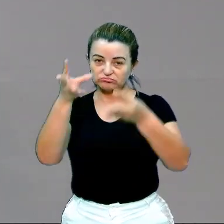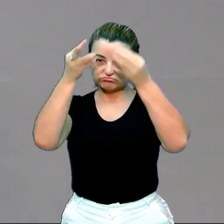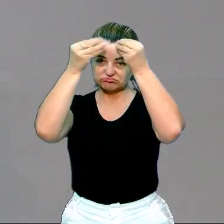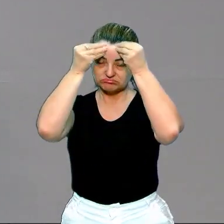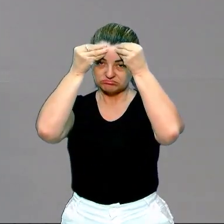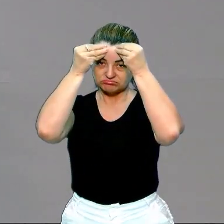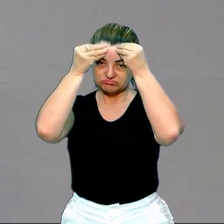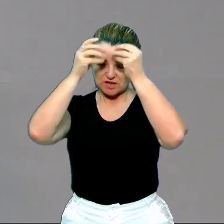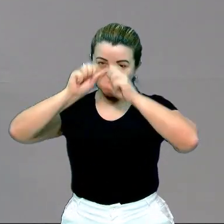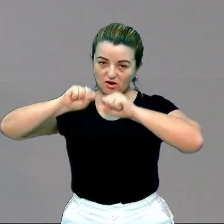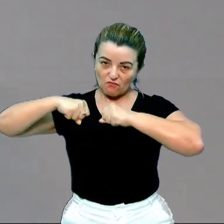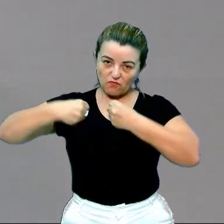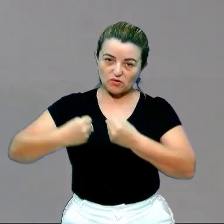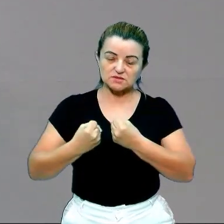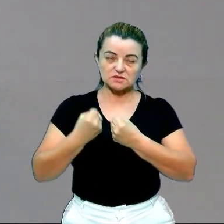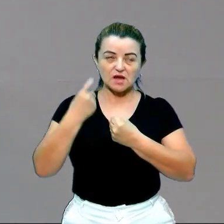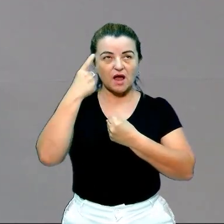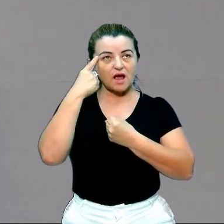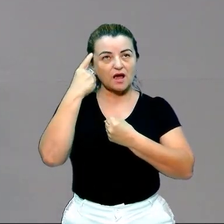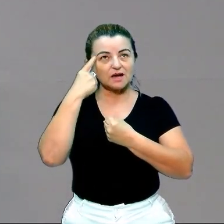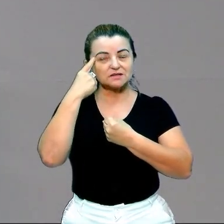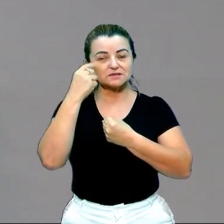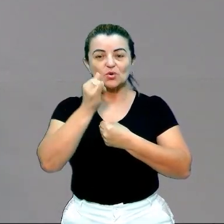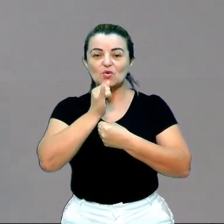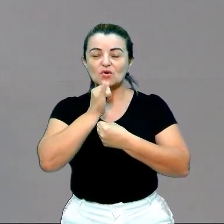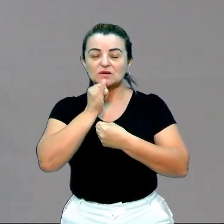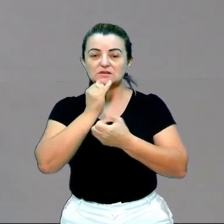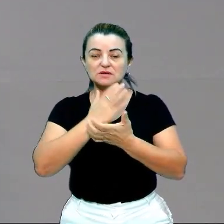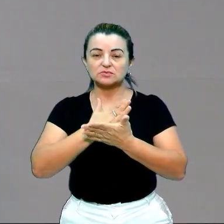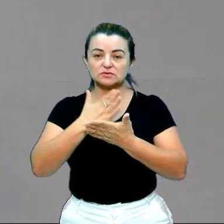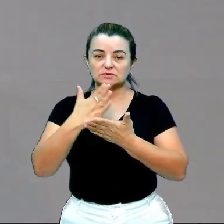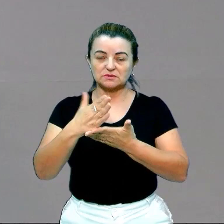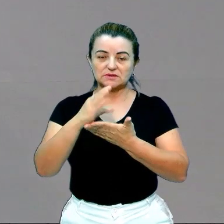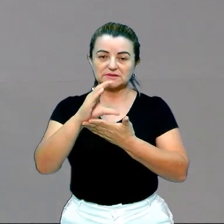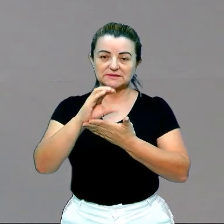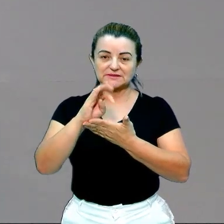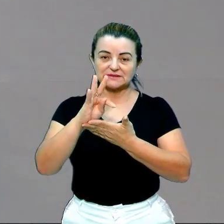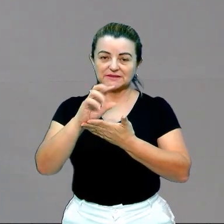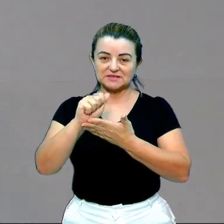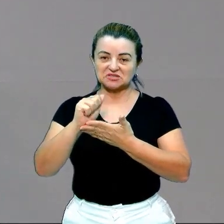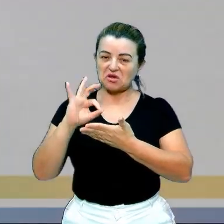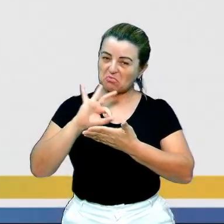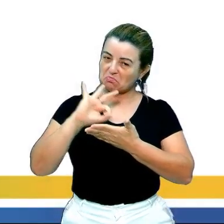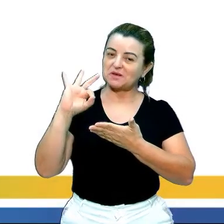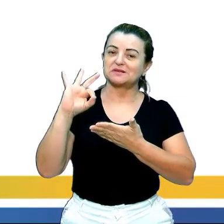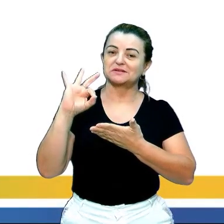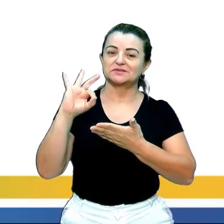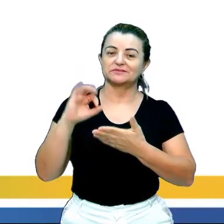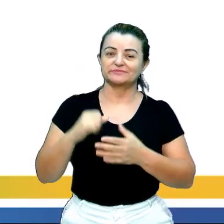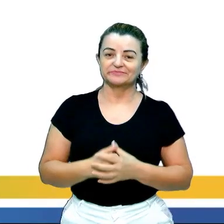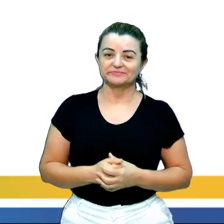reforcem a ideia de que o exemplo de introdução por citação, ele é excelente.